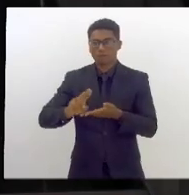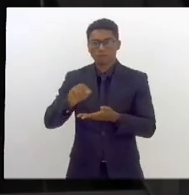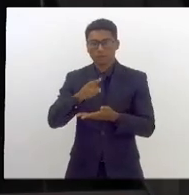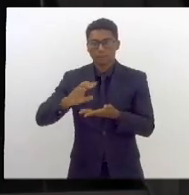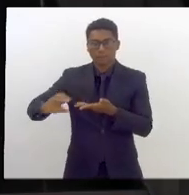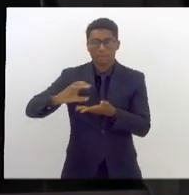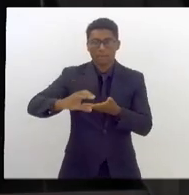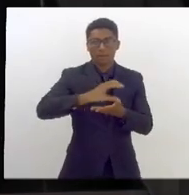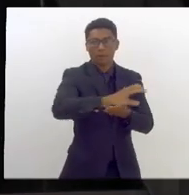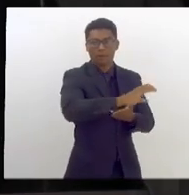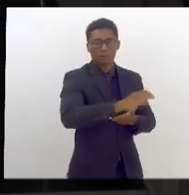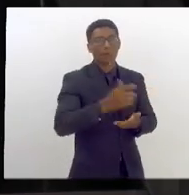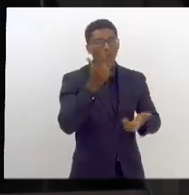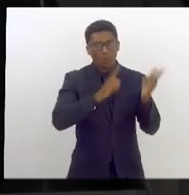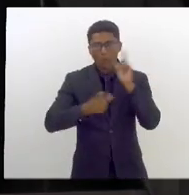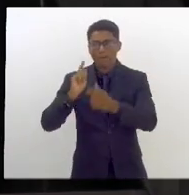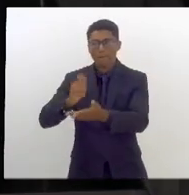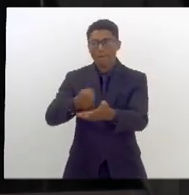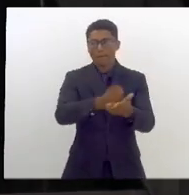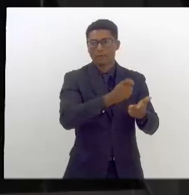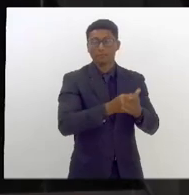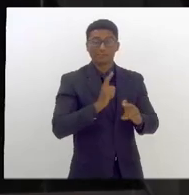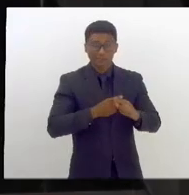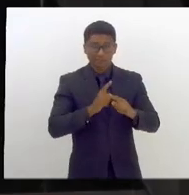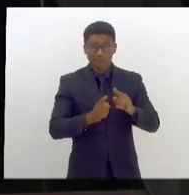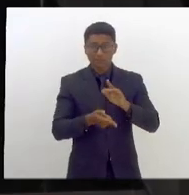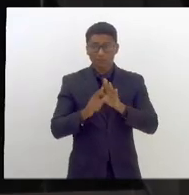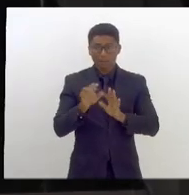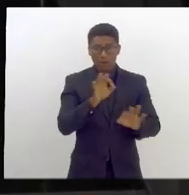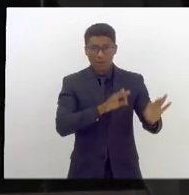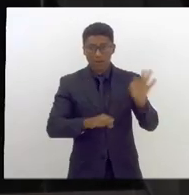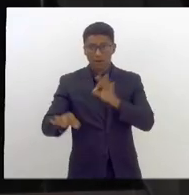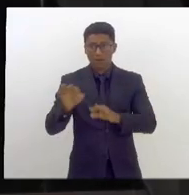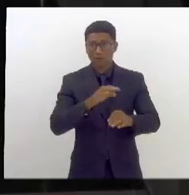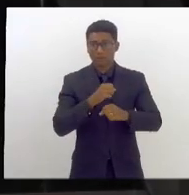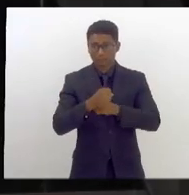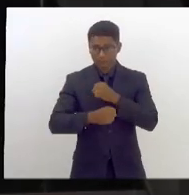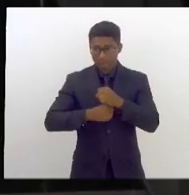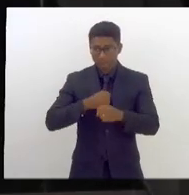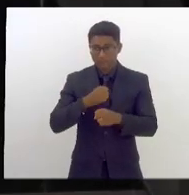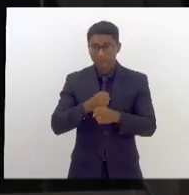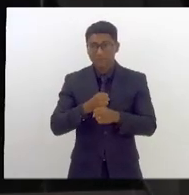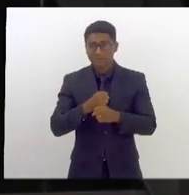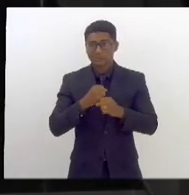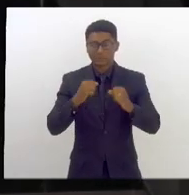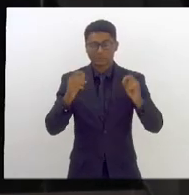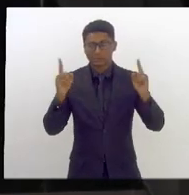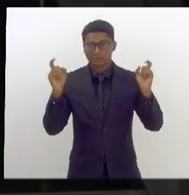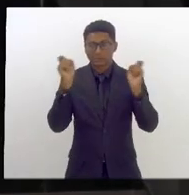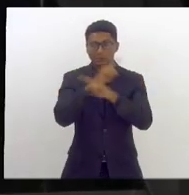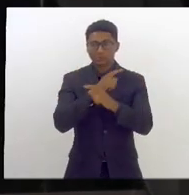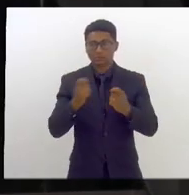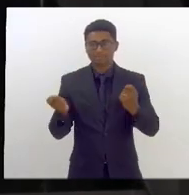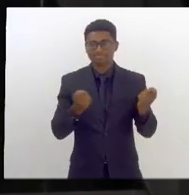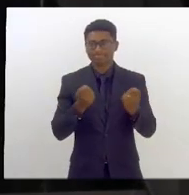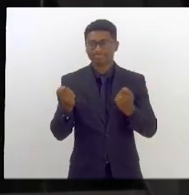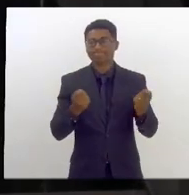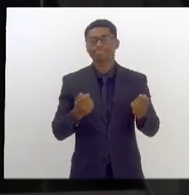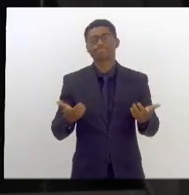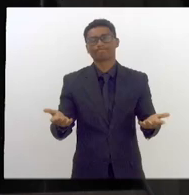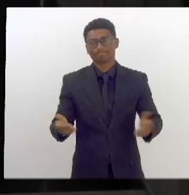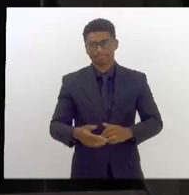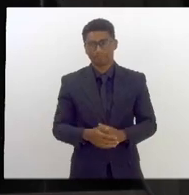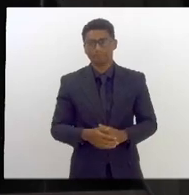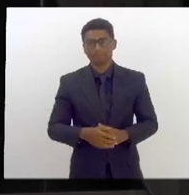planejamento já difícil já muito difícil que fizeram ao longo desse exercício trepidante é oscilante